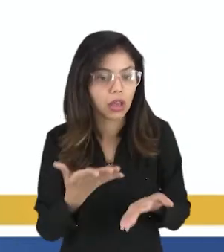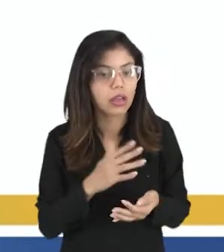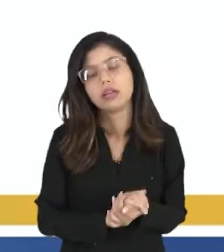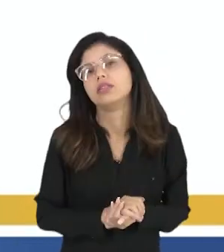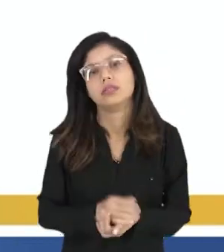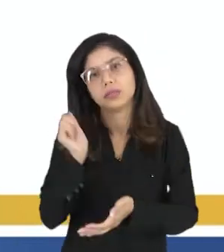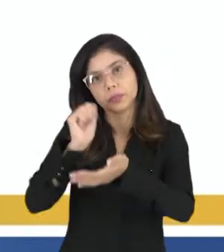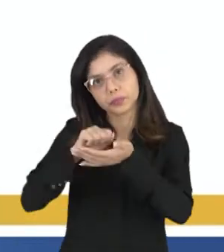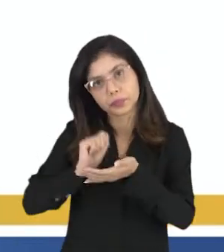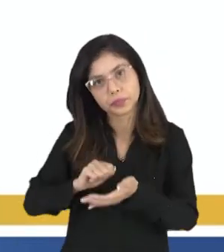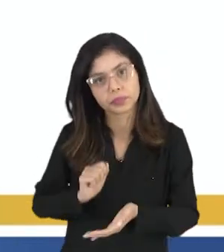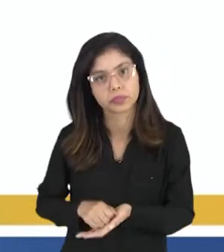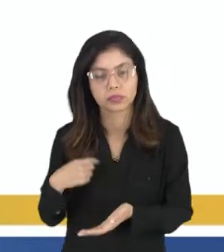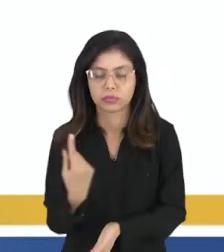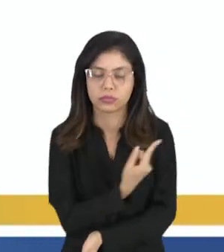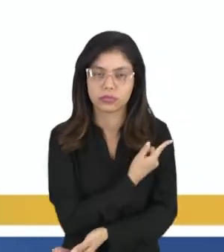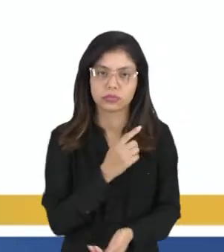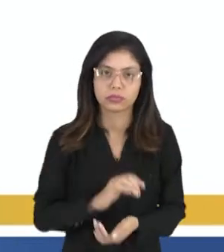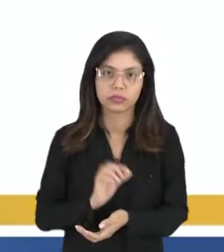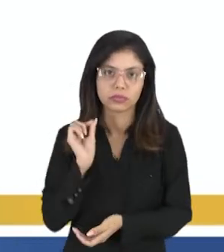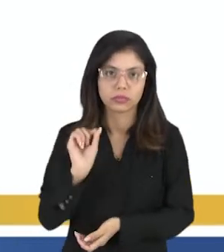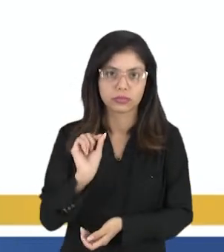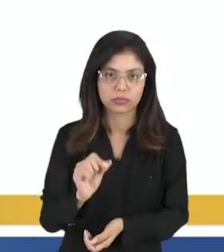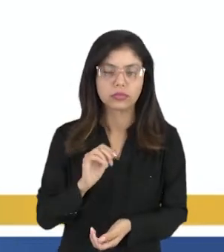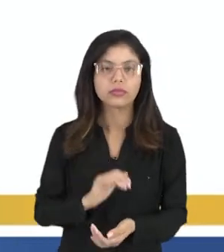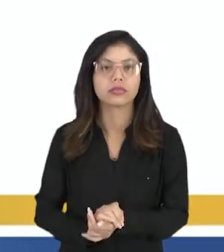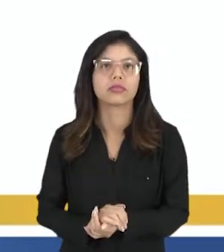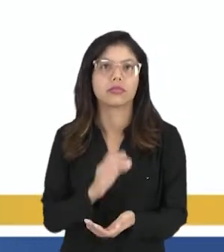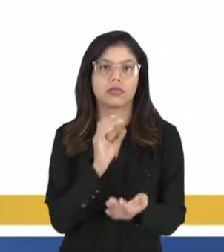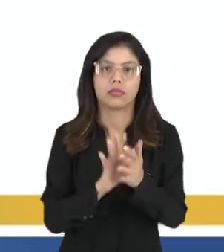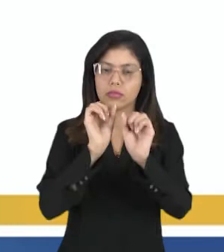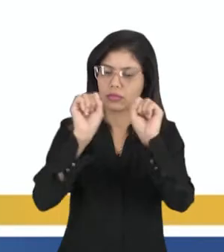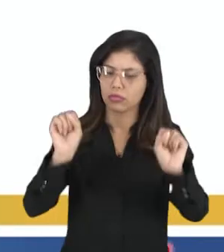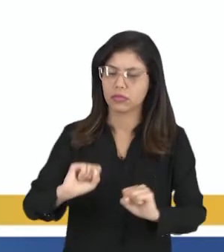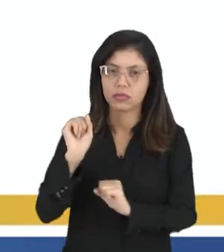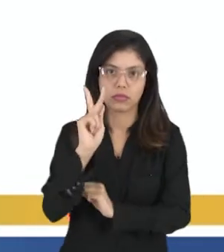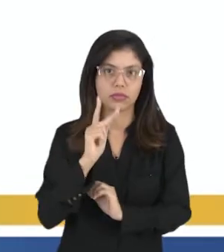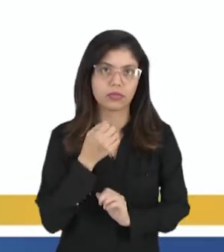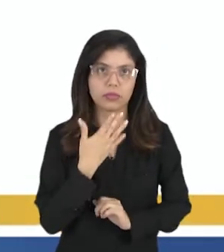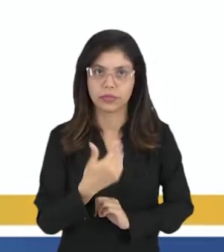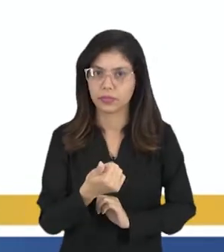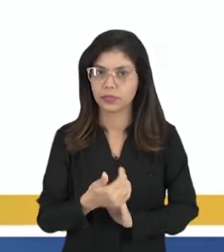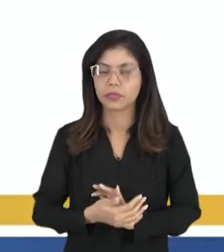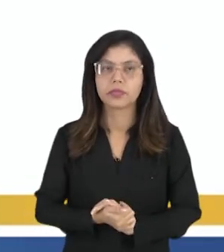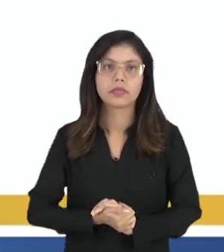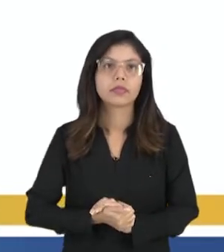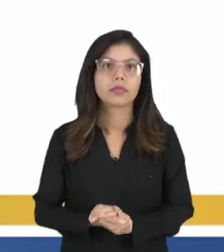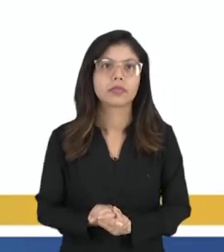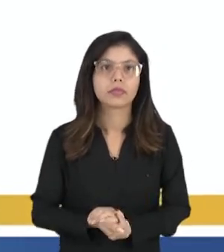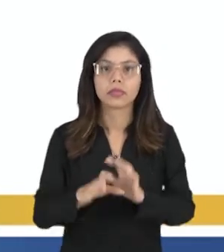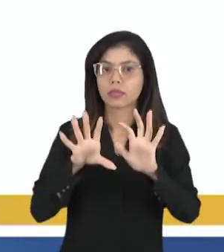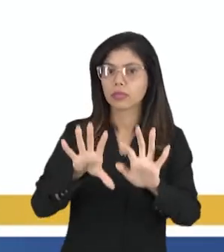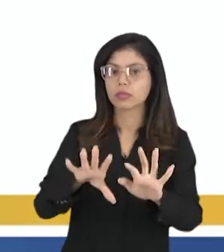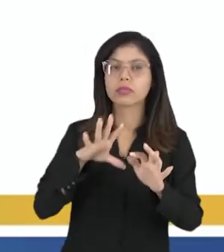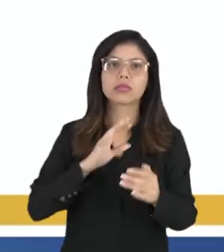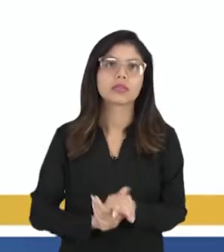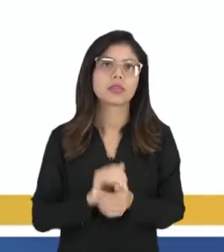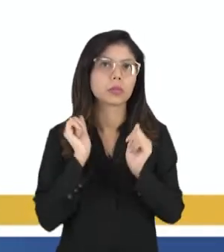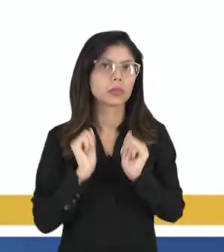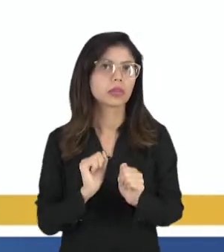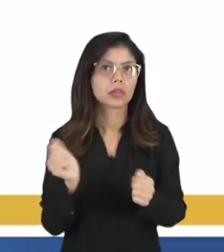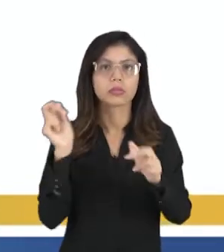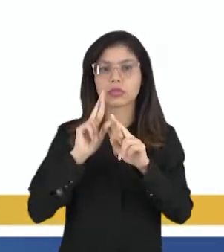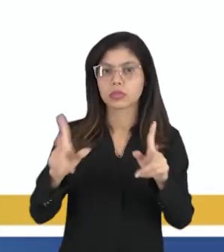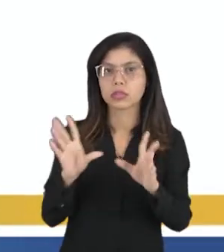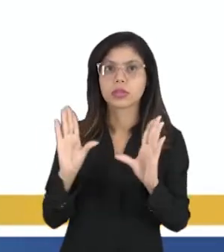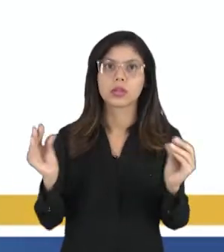poder descrever o que a gente tem em algum recipiente, em algum sistema, beleza? Então, dessa forma, só podemos